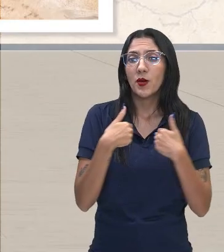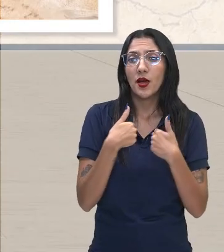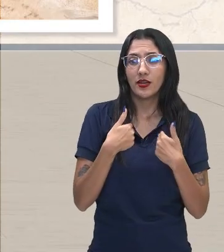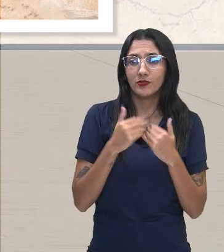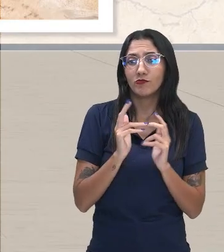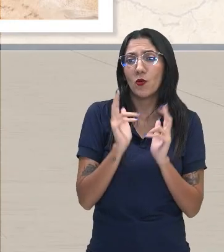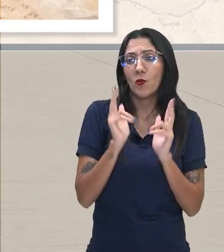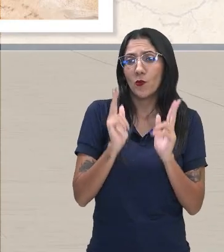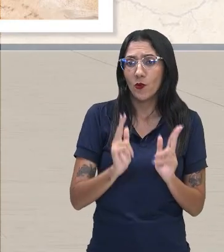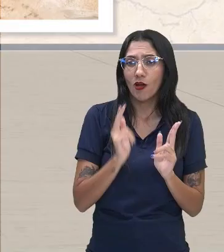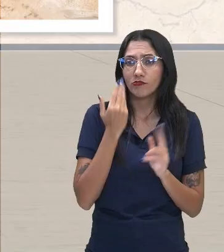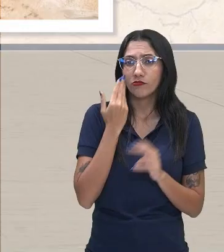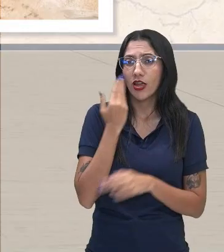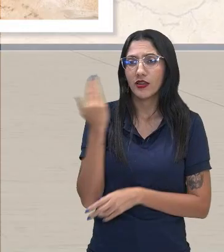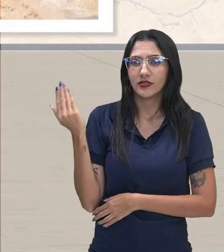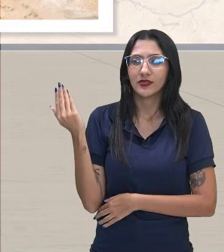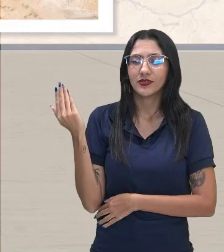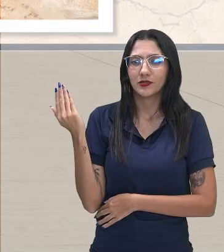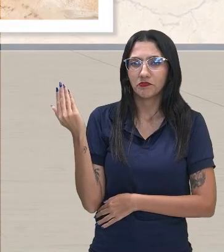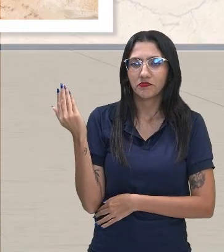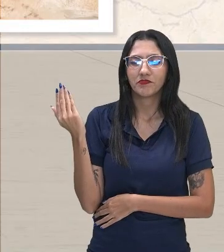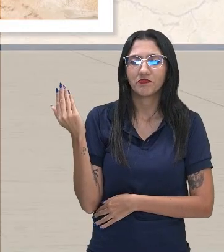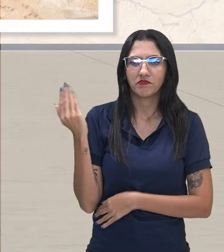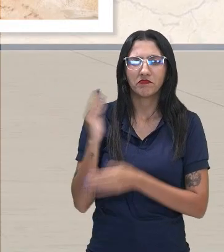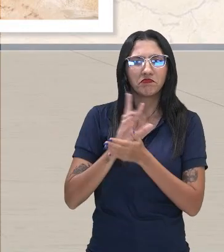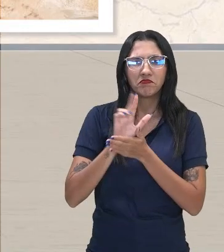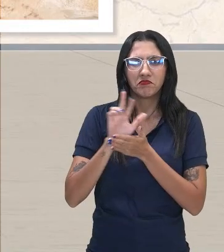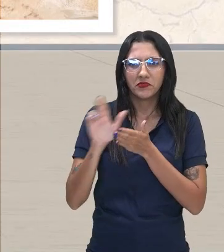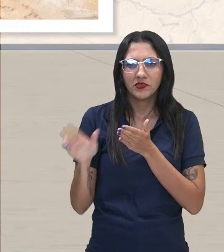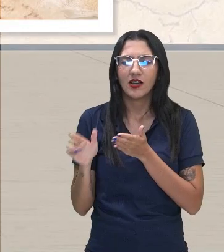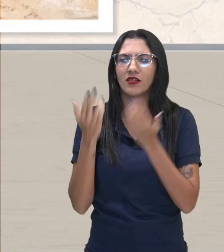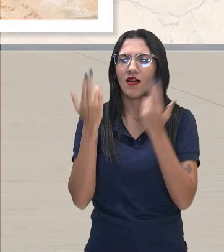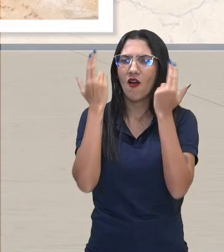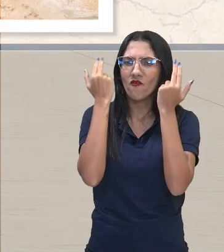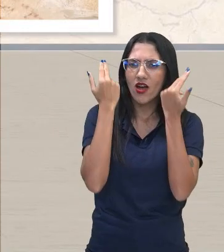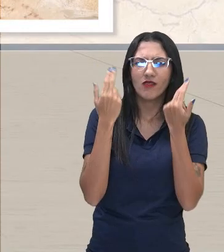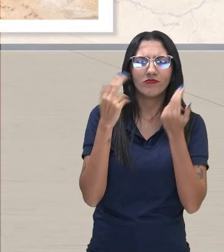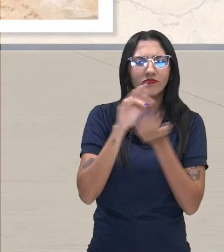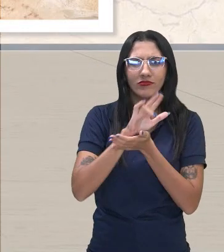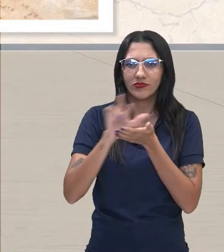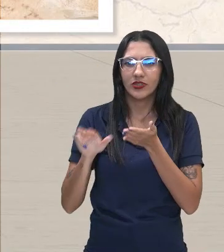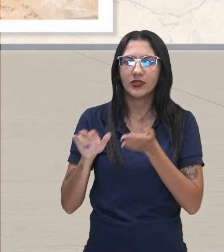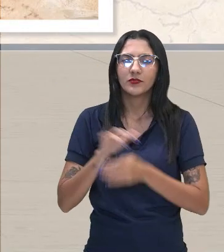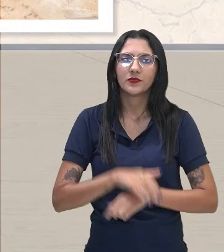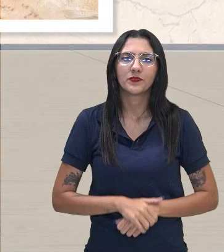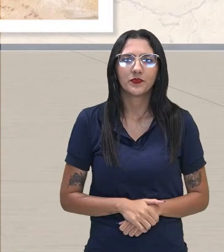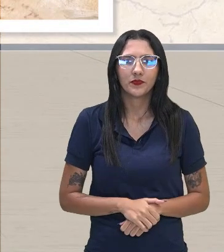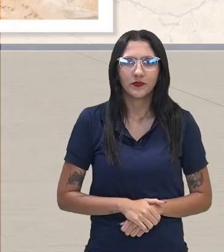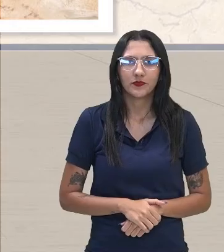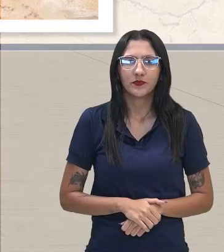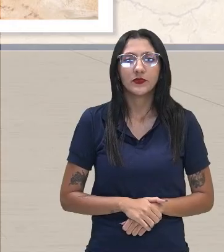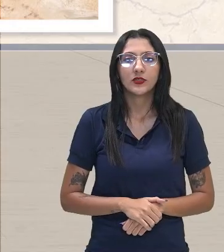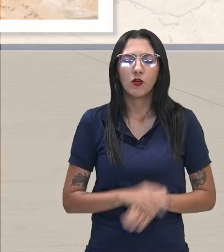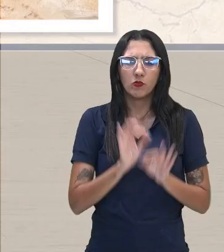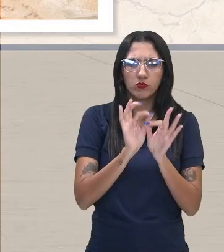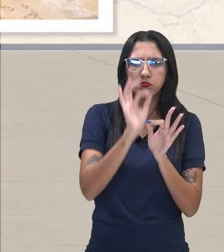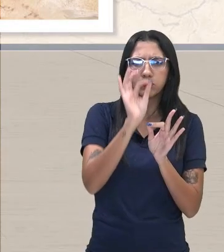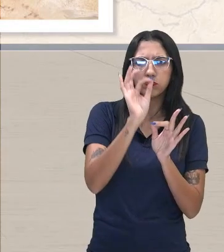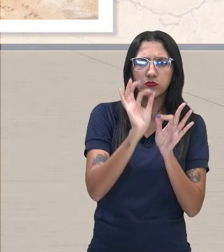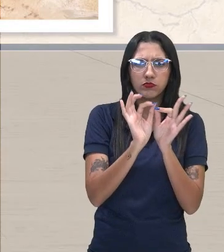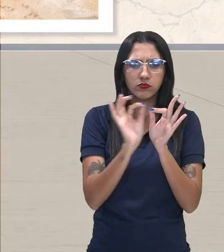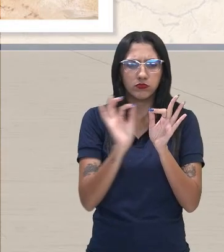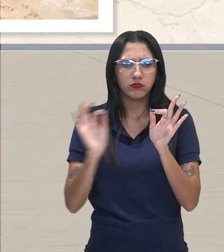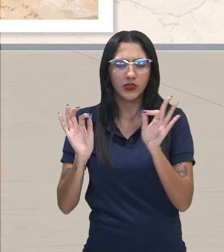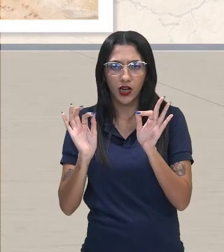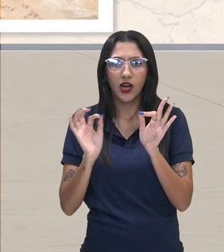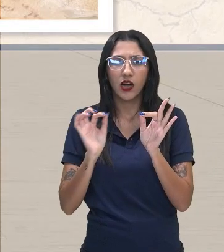aqui, bisões, cavalos, cervos, entre outros. O tamanho das imagens é